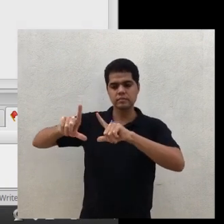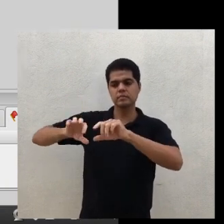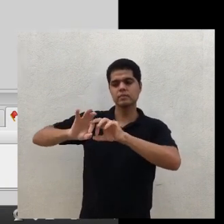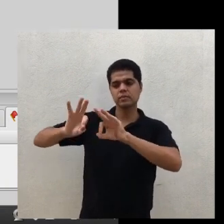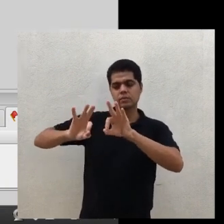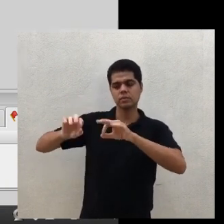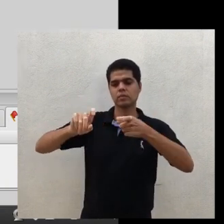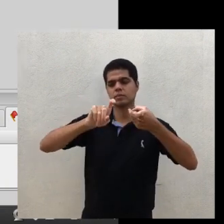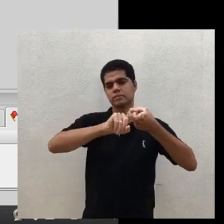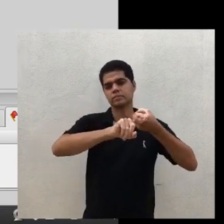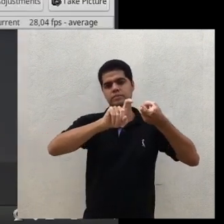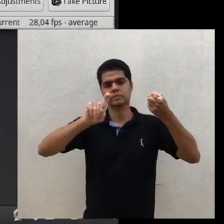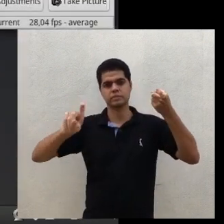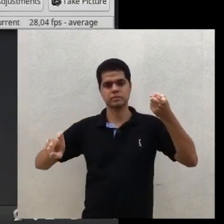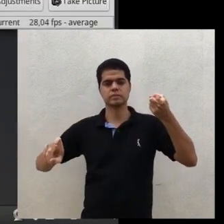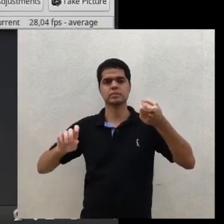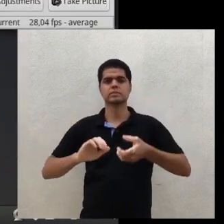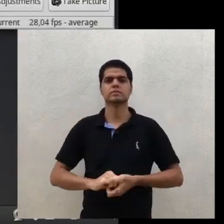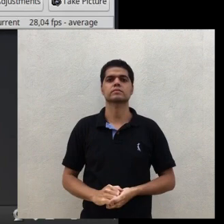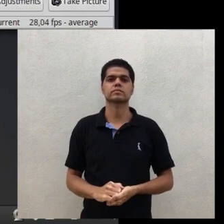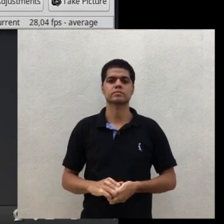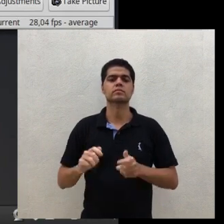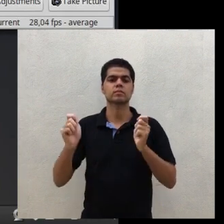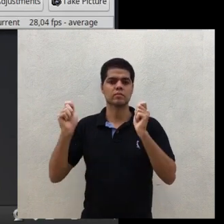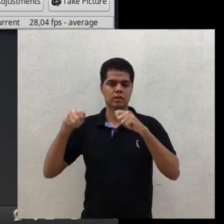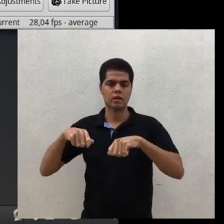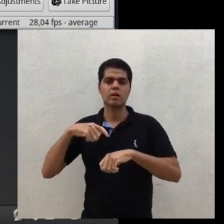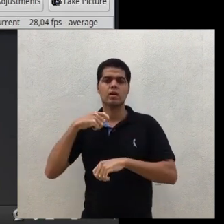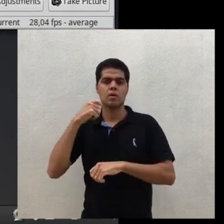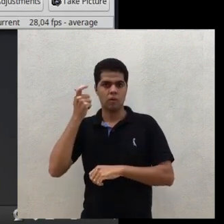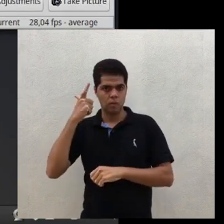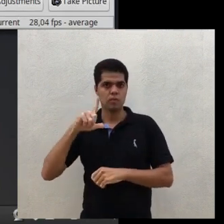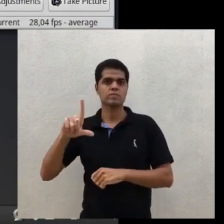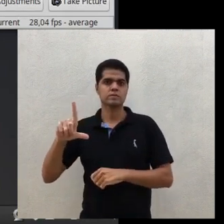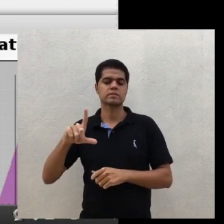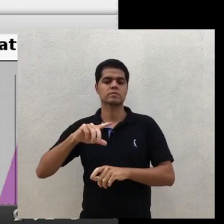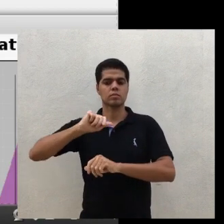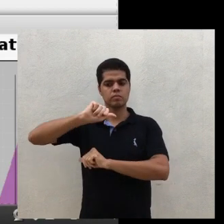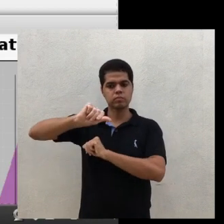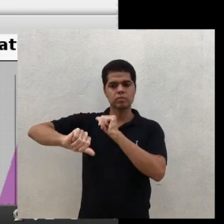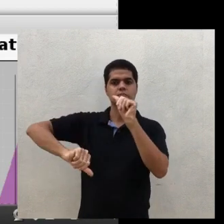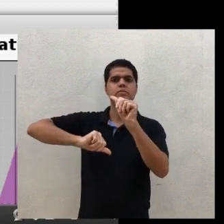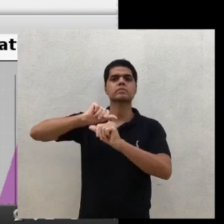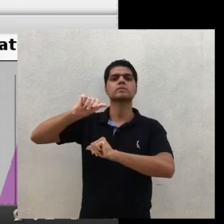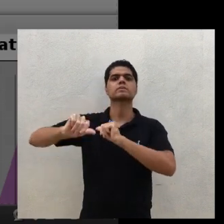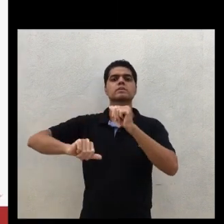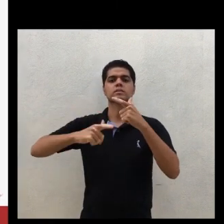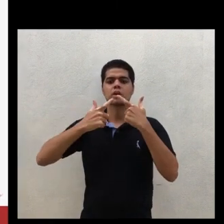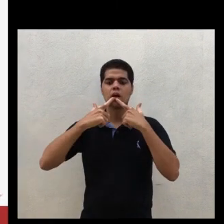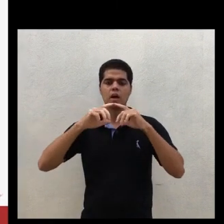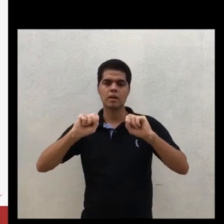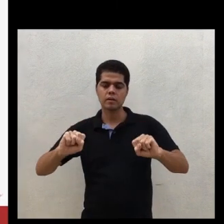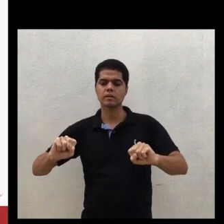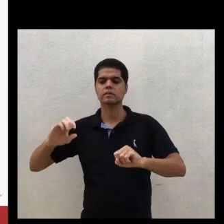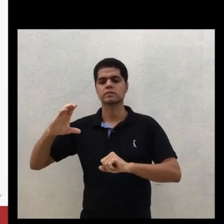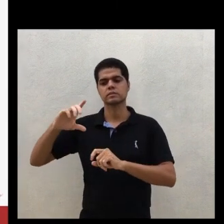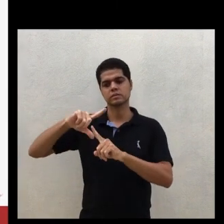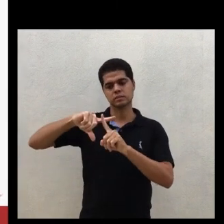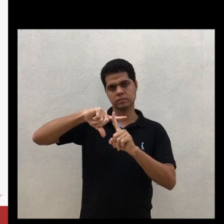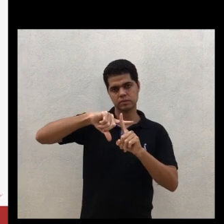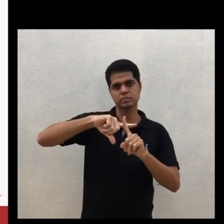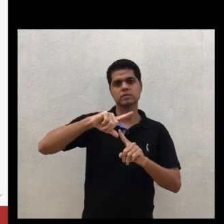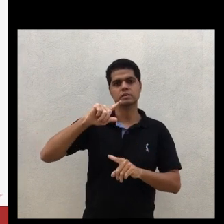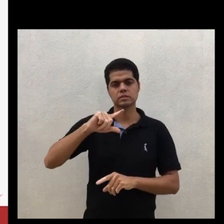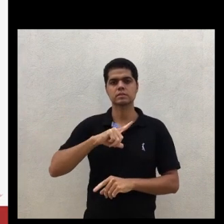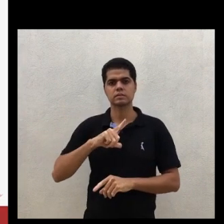programa independente do JFuzzy Logic. Ele converte isso para mim numa linguagem de programação C++, tá?